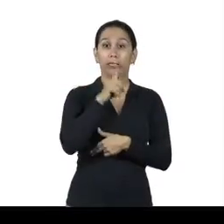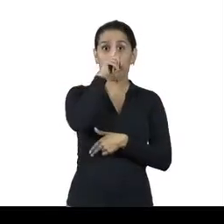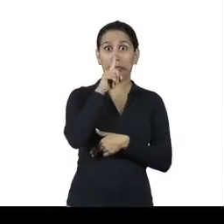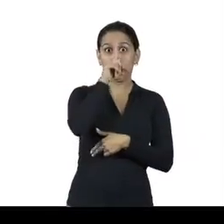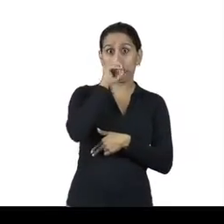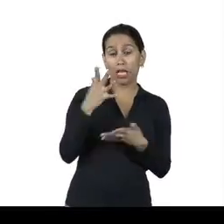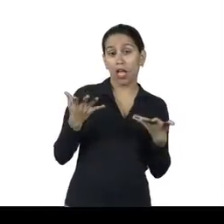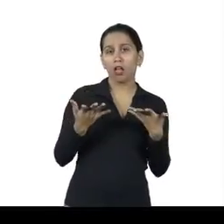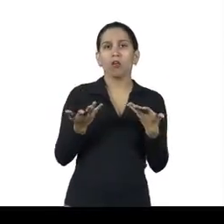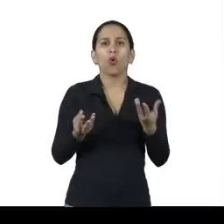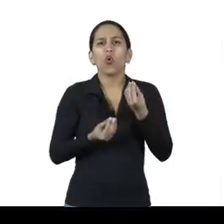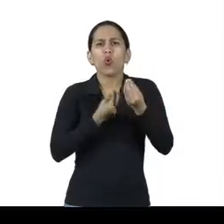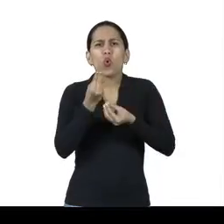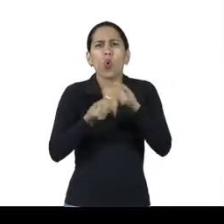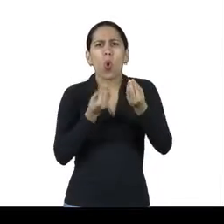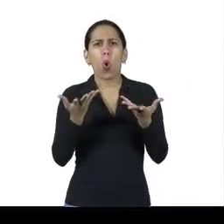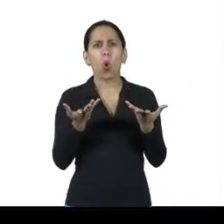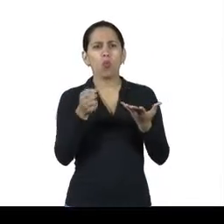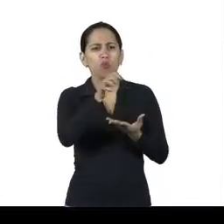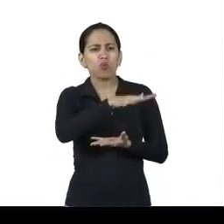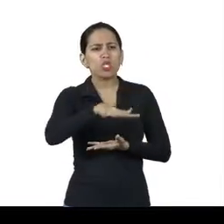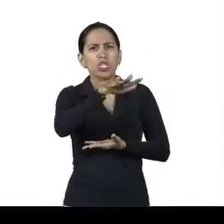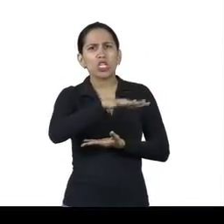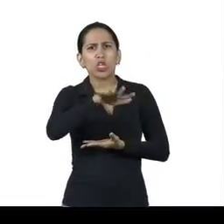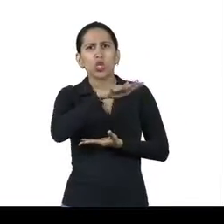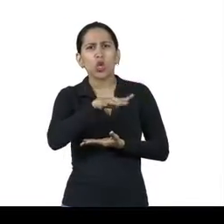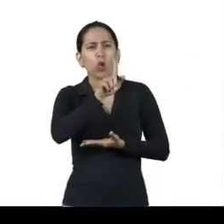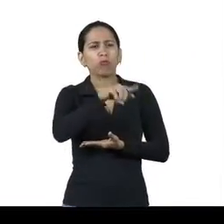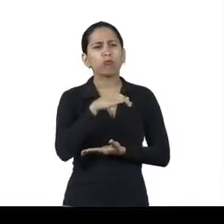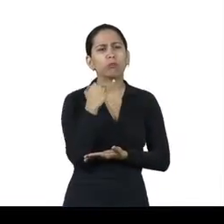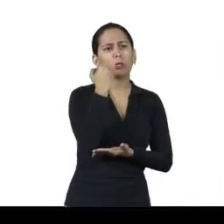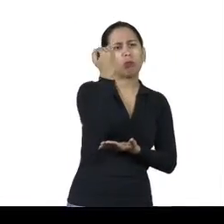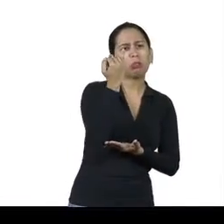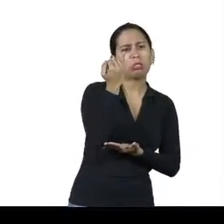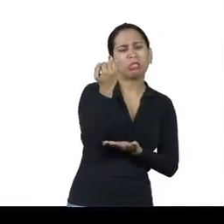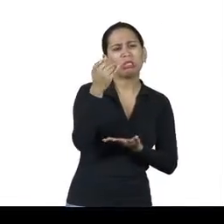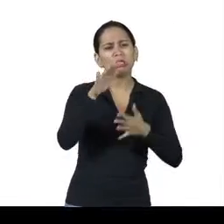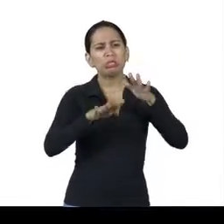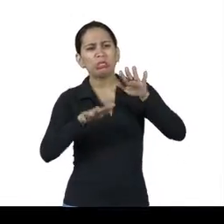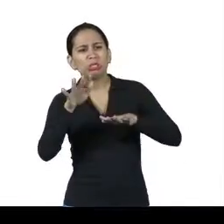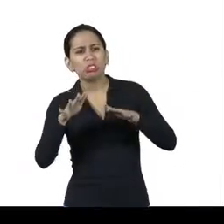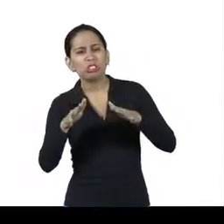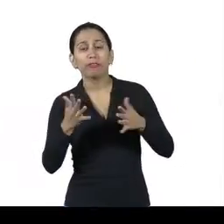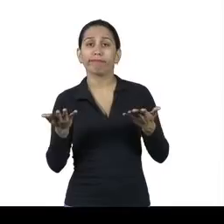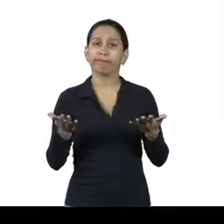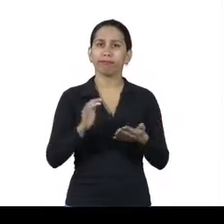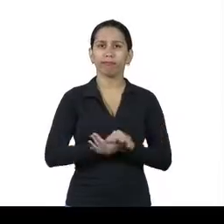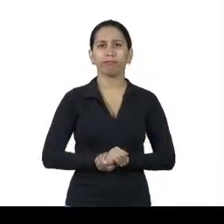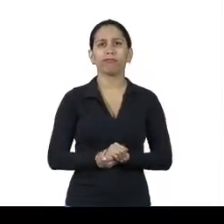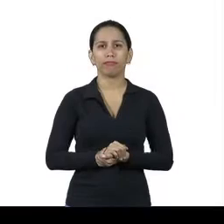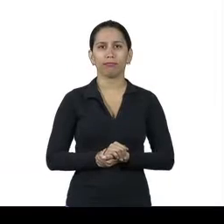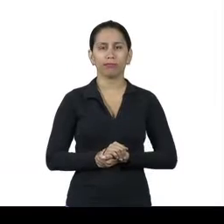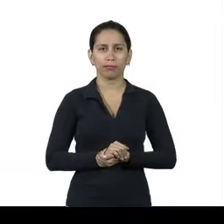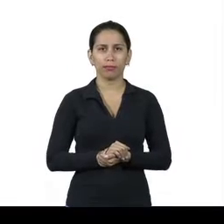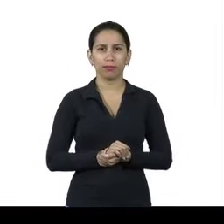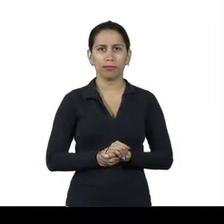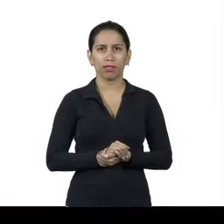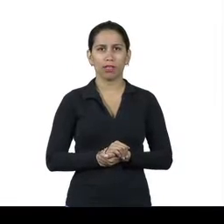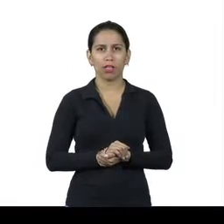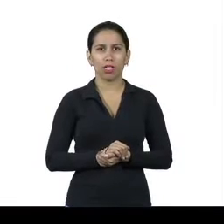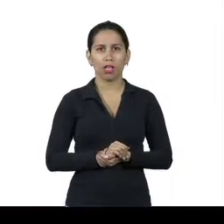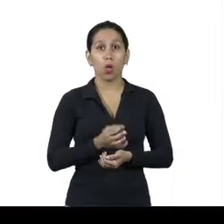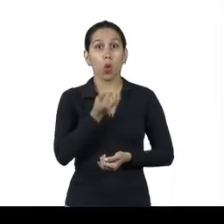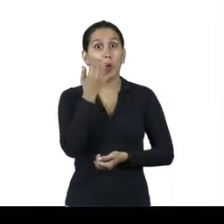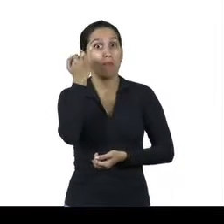o tamanho ideal de cada setor para facilitar a circulação, entre outros aspectos. Uma boa prática é ouvir